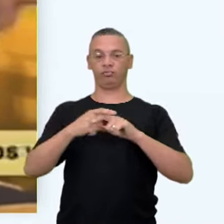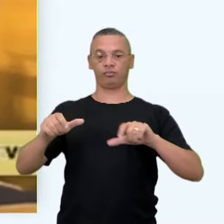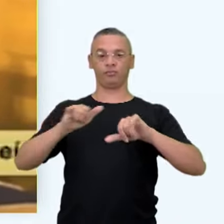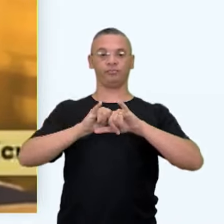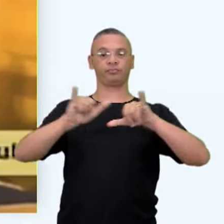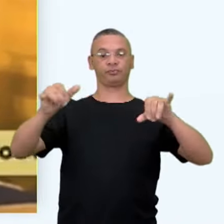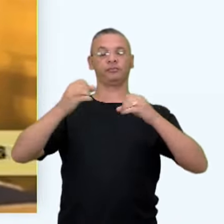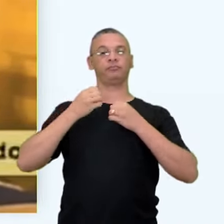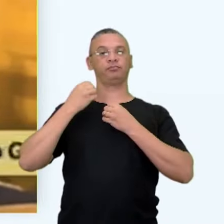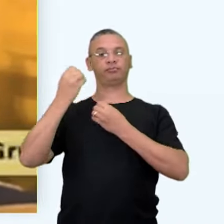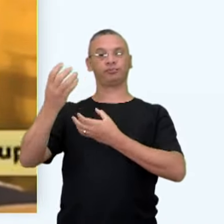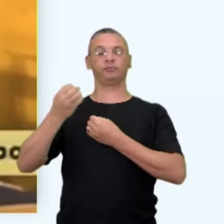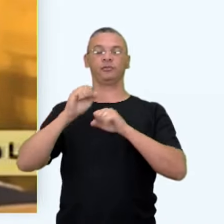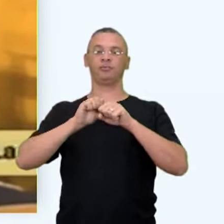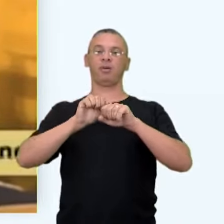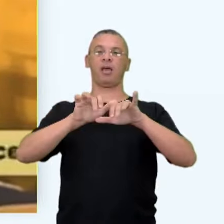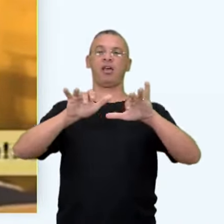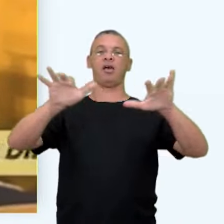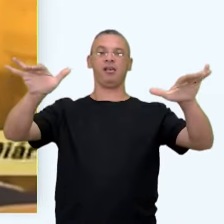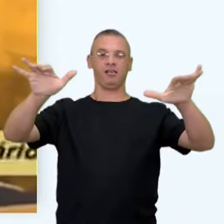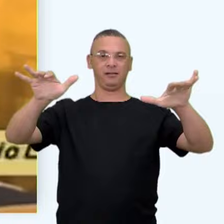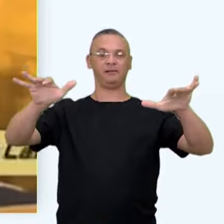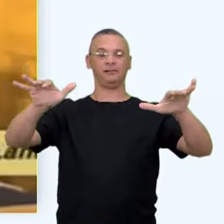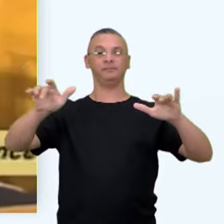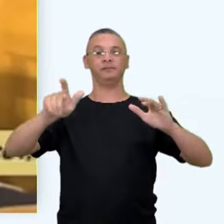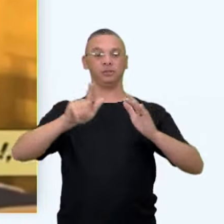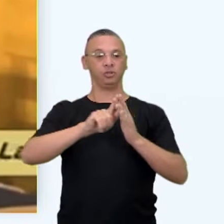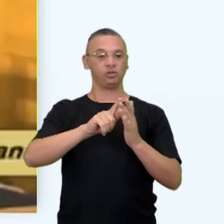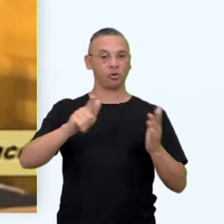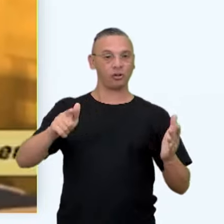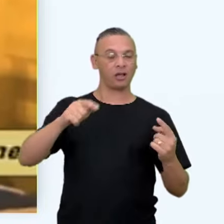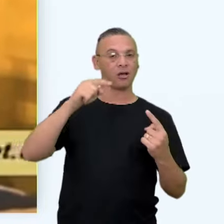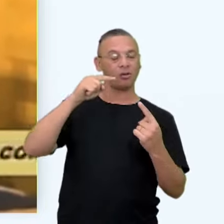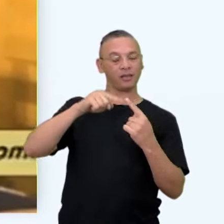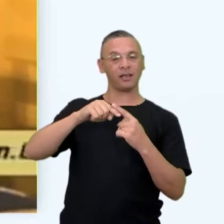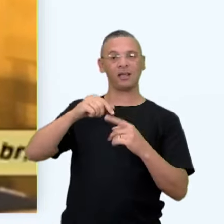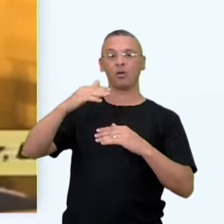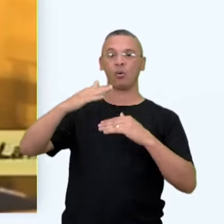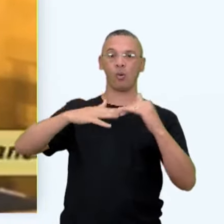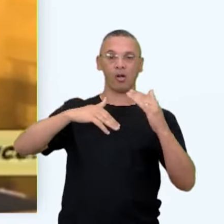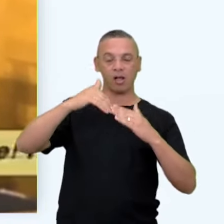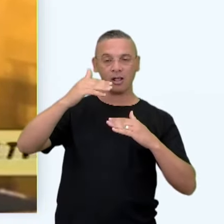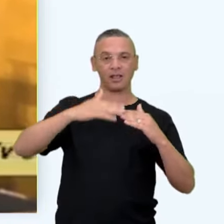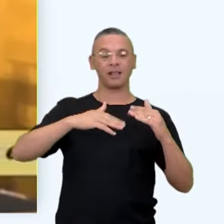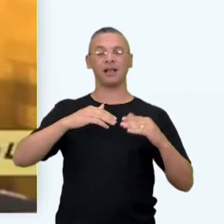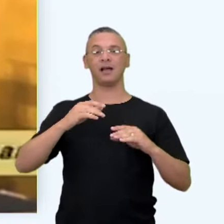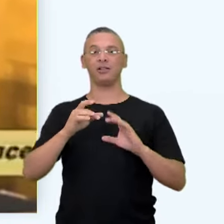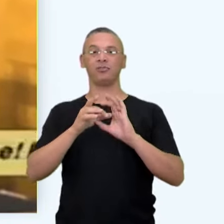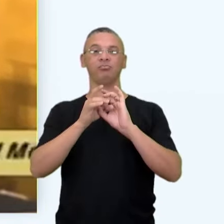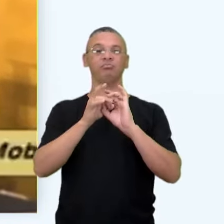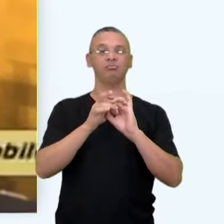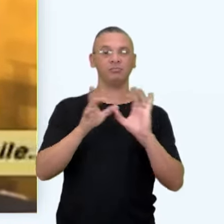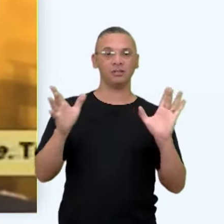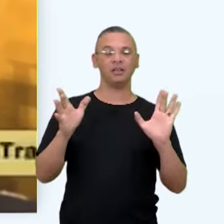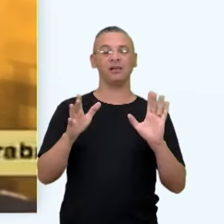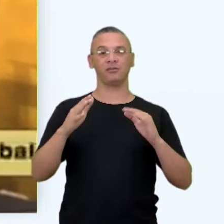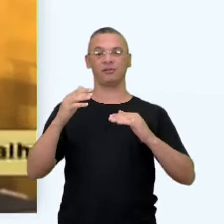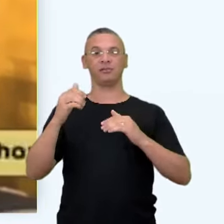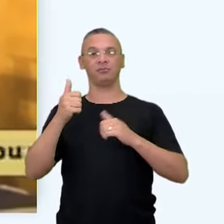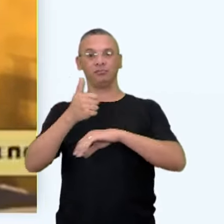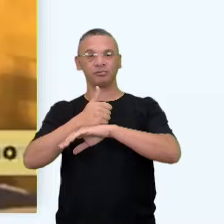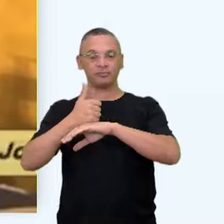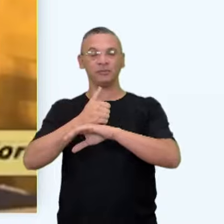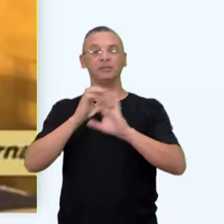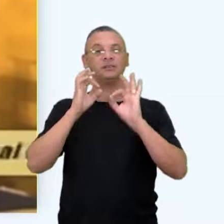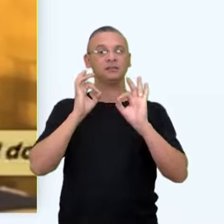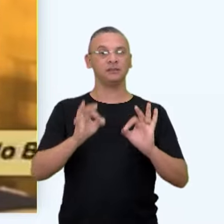as fontes de informação, o jornalismo feito com qualidade, o jornalismo feito com independência, o jornalismo feito de uma forma profissional,